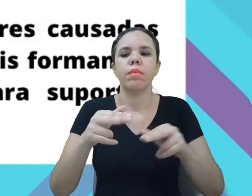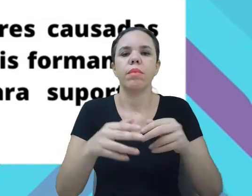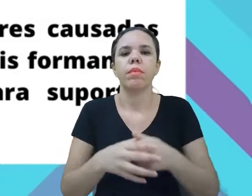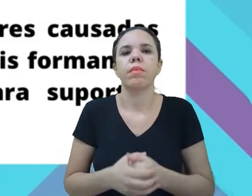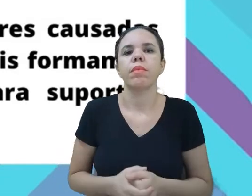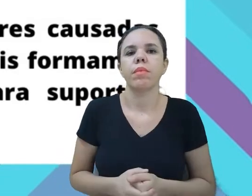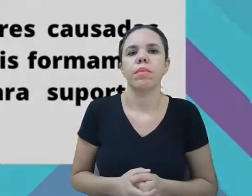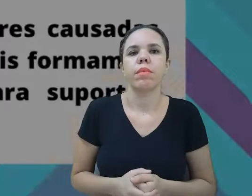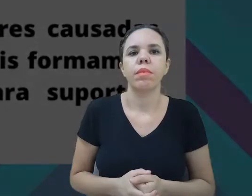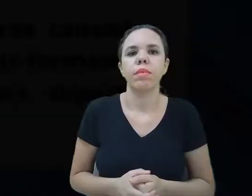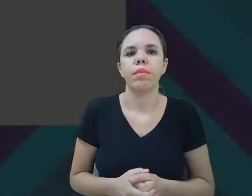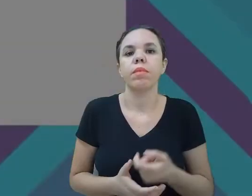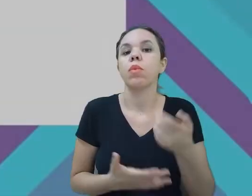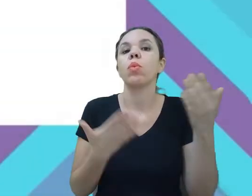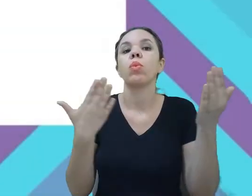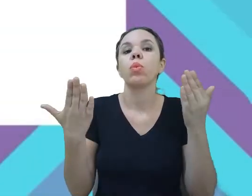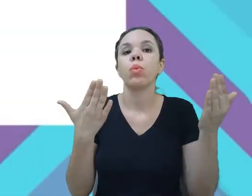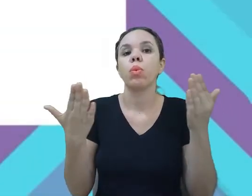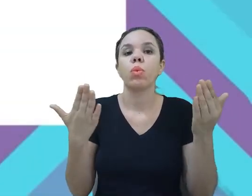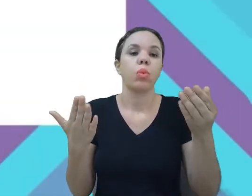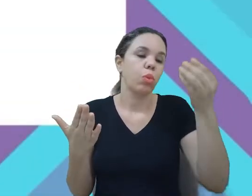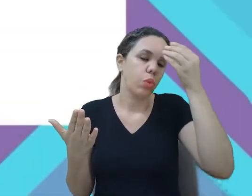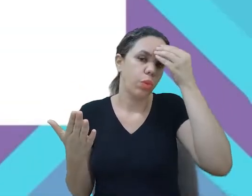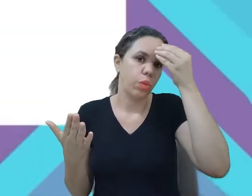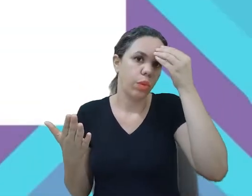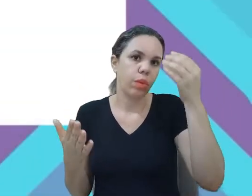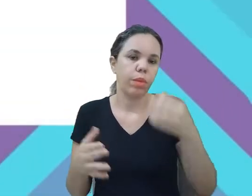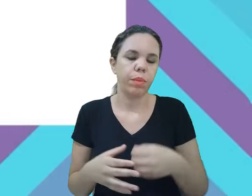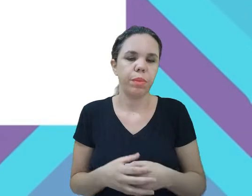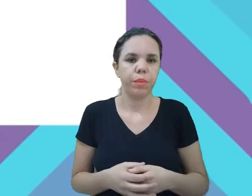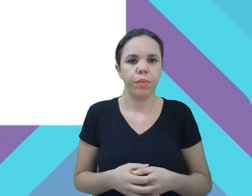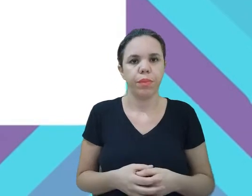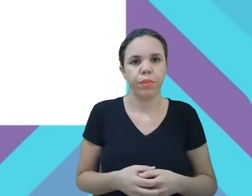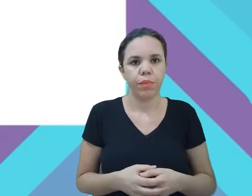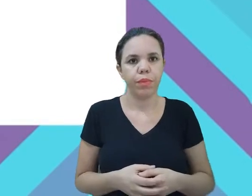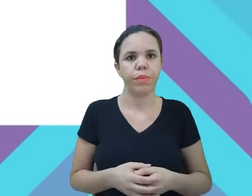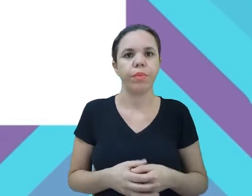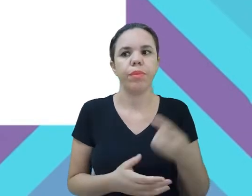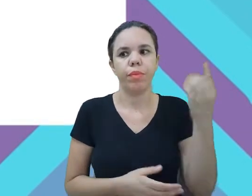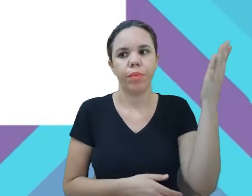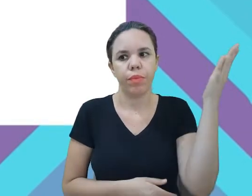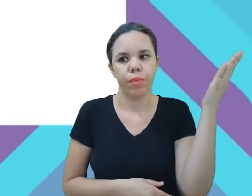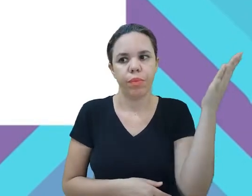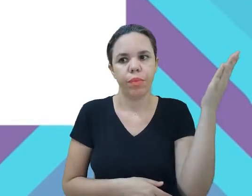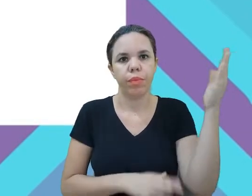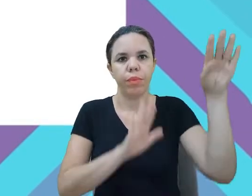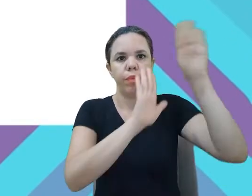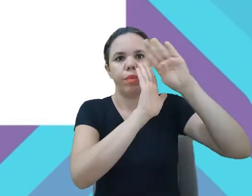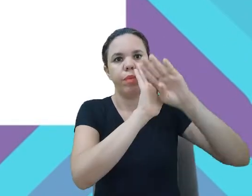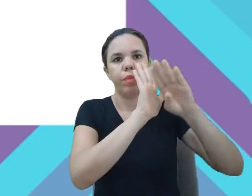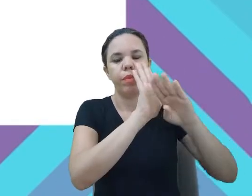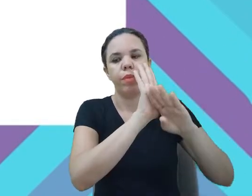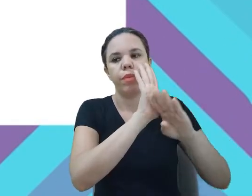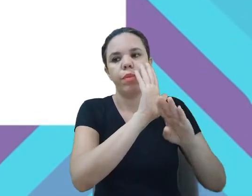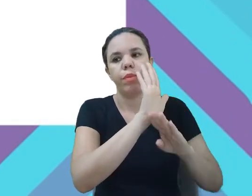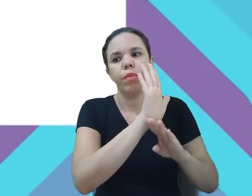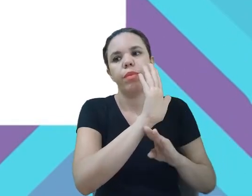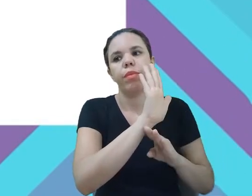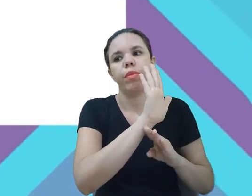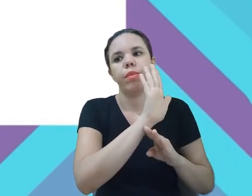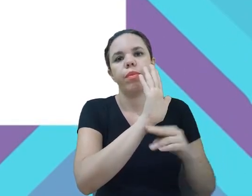situações adversas. E quais são os traços de caráter? Esquizoide,